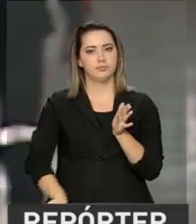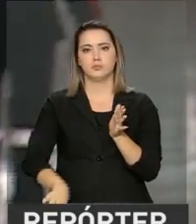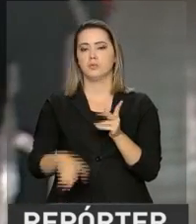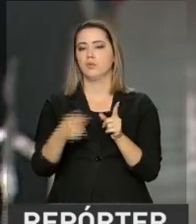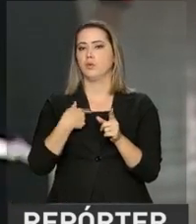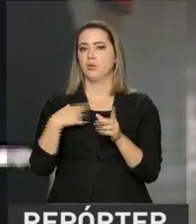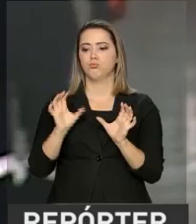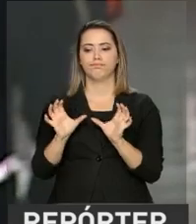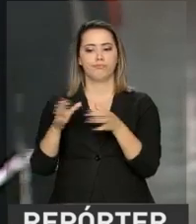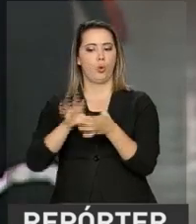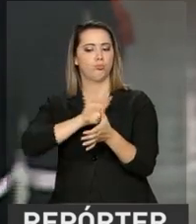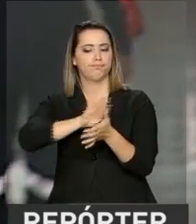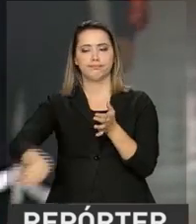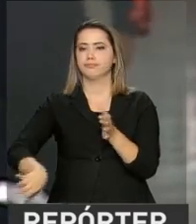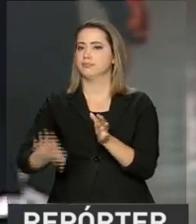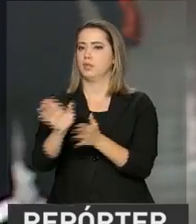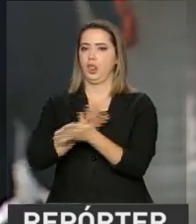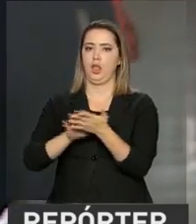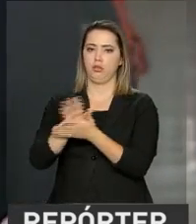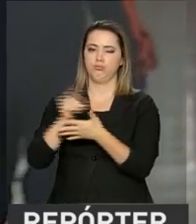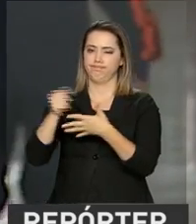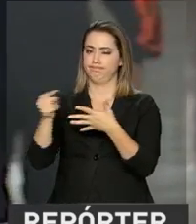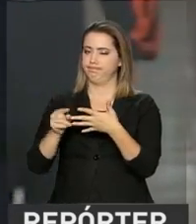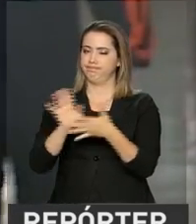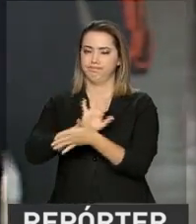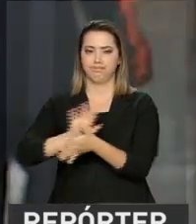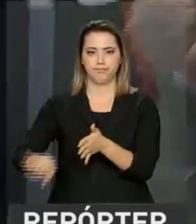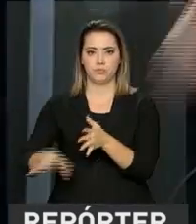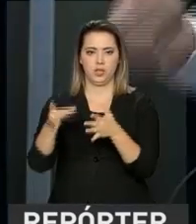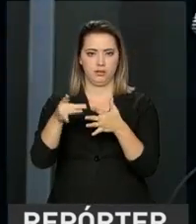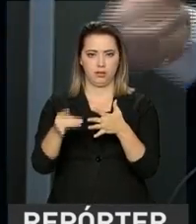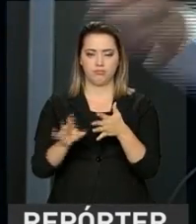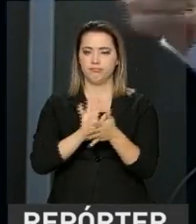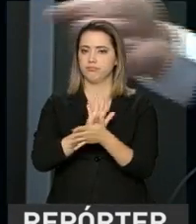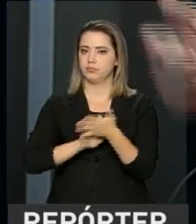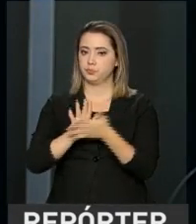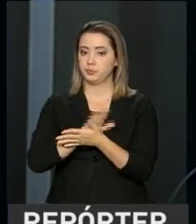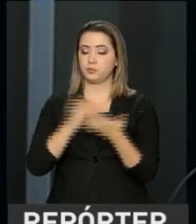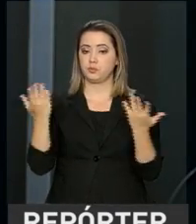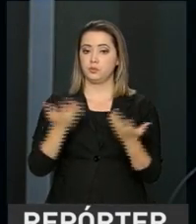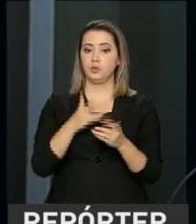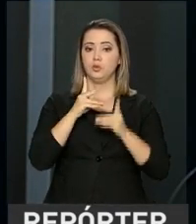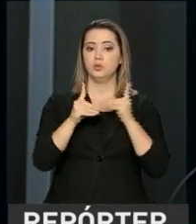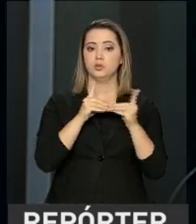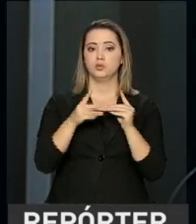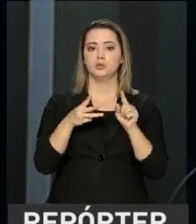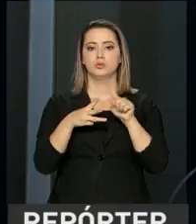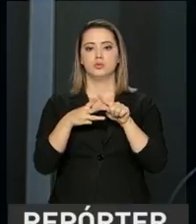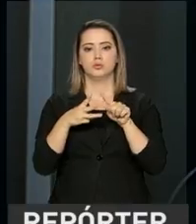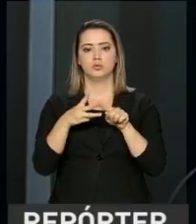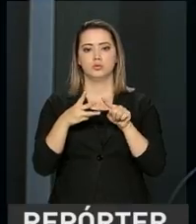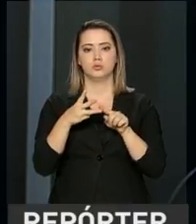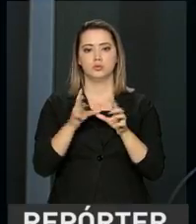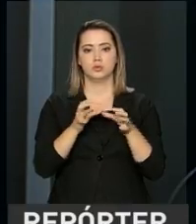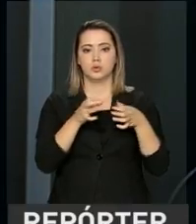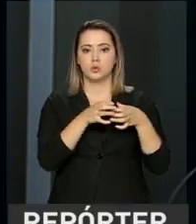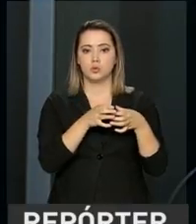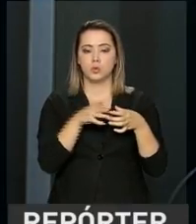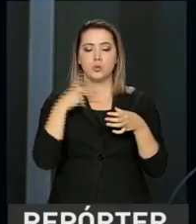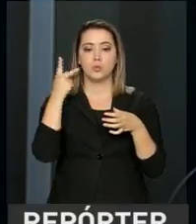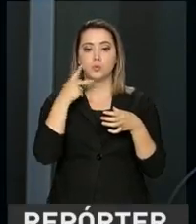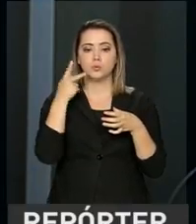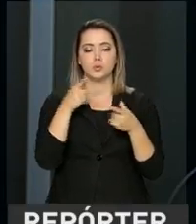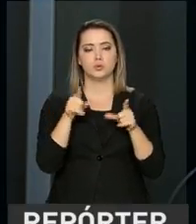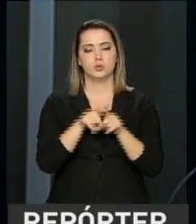rejeitados em bloco. E neste momento, os senadores começam a discutir três destaques de bancada, que